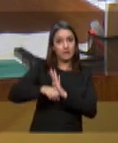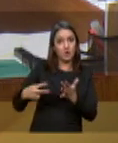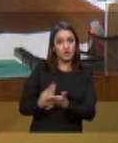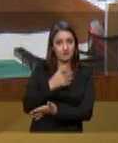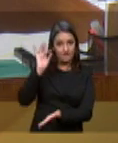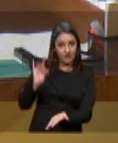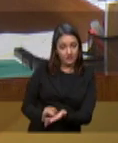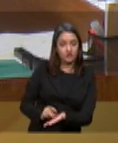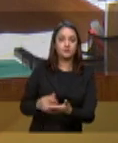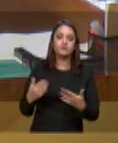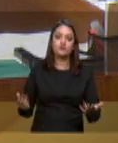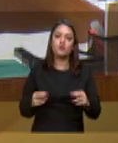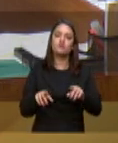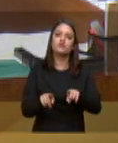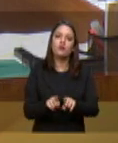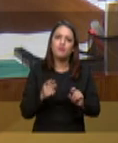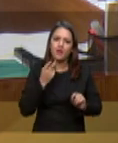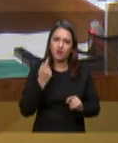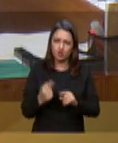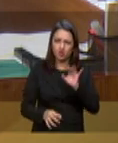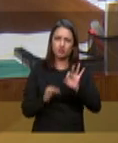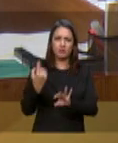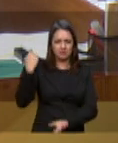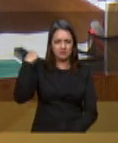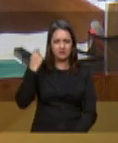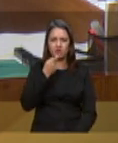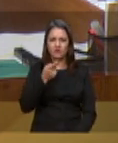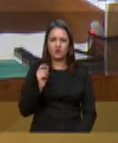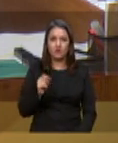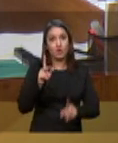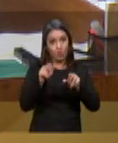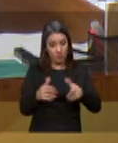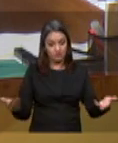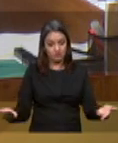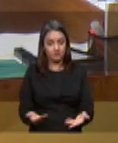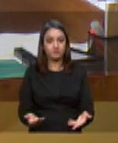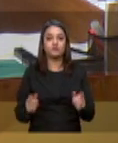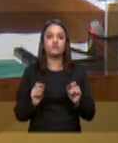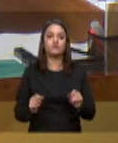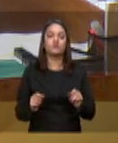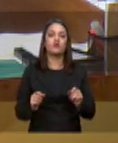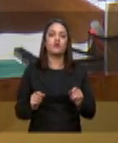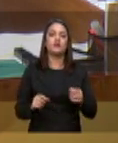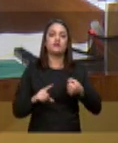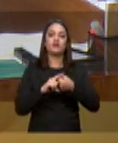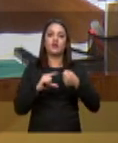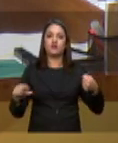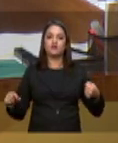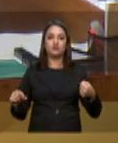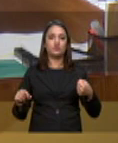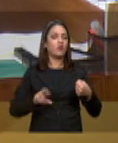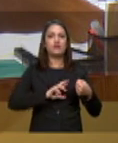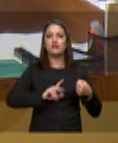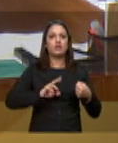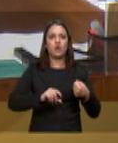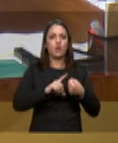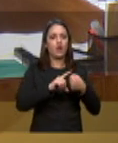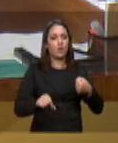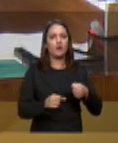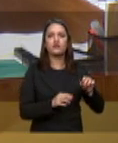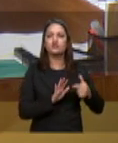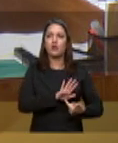Não por outra razão, ressaltou-se naquele julgamento, assim como faço neste, que a norma impugnada não é direcionada ao Ministério Público,